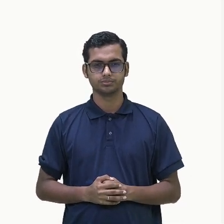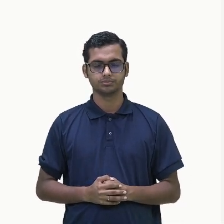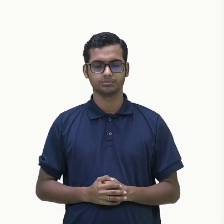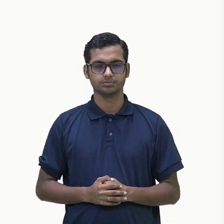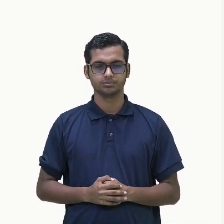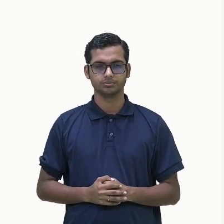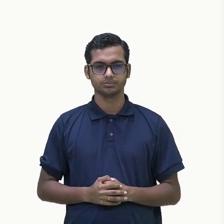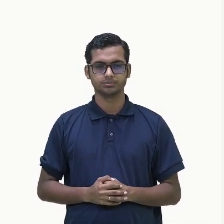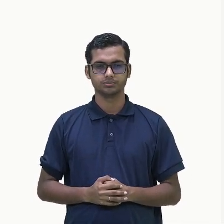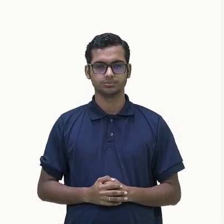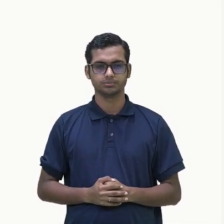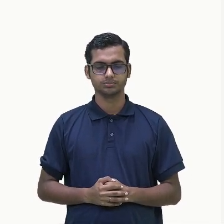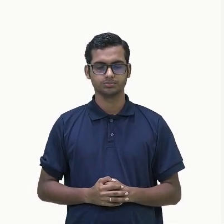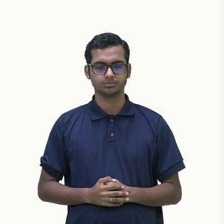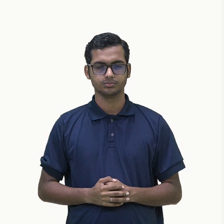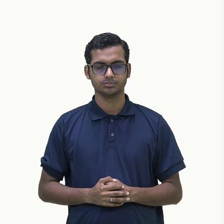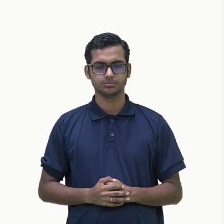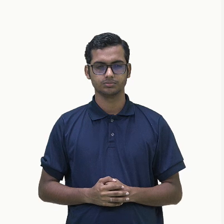4/15.